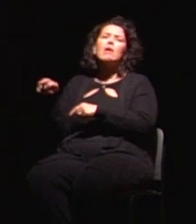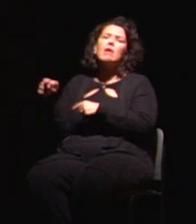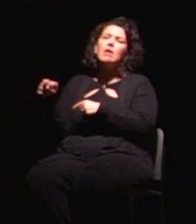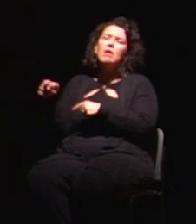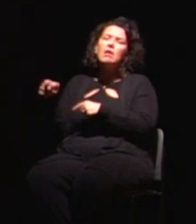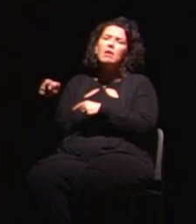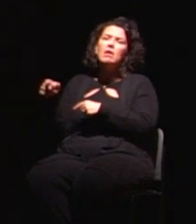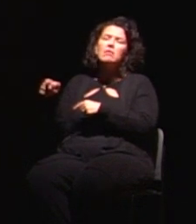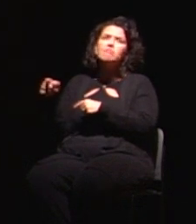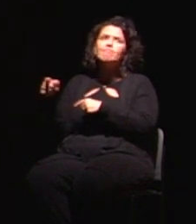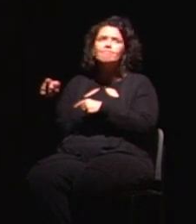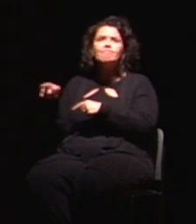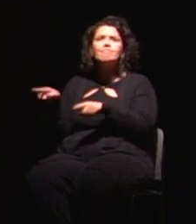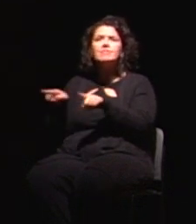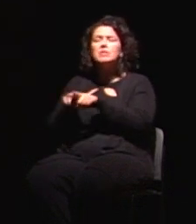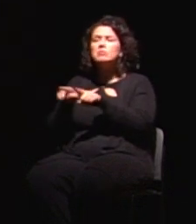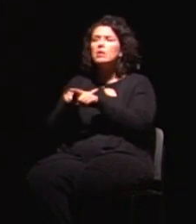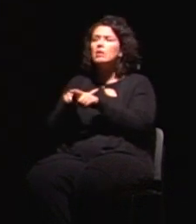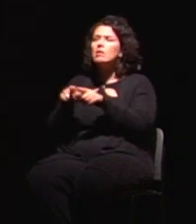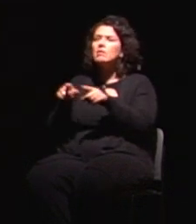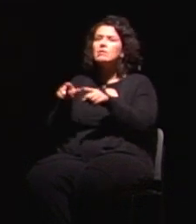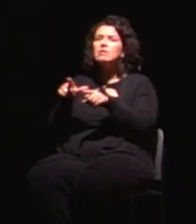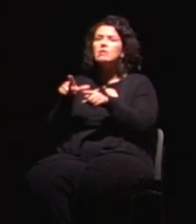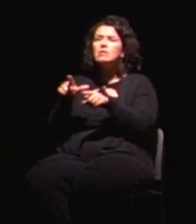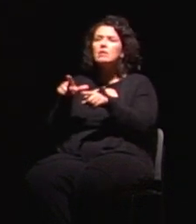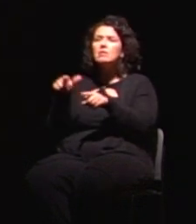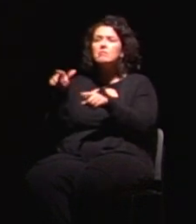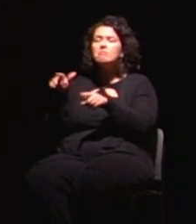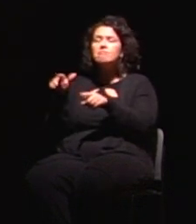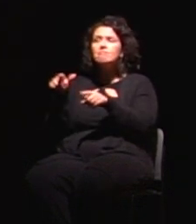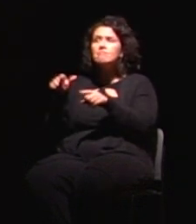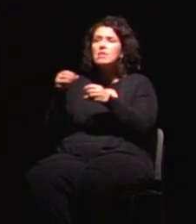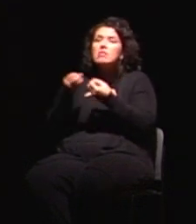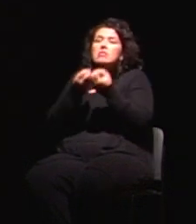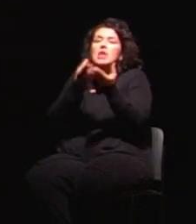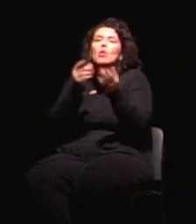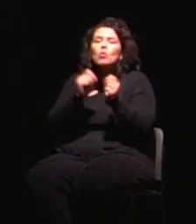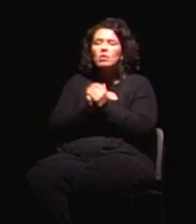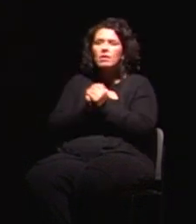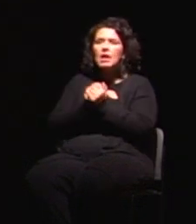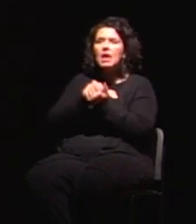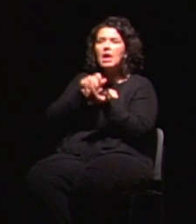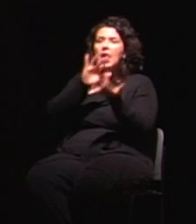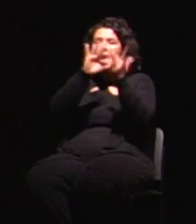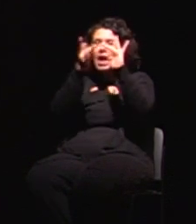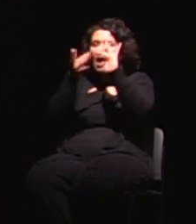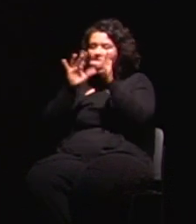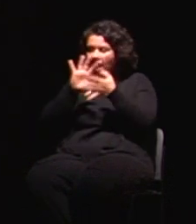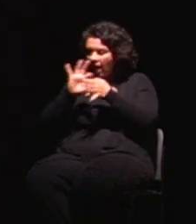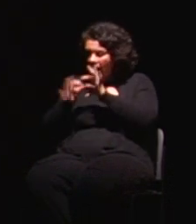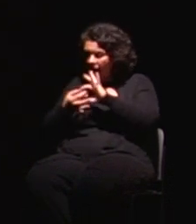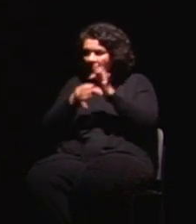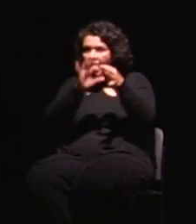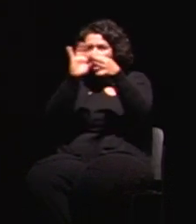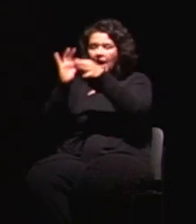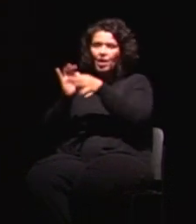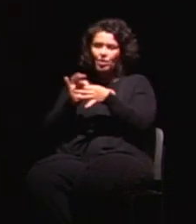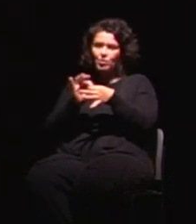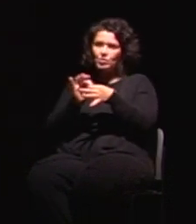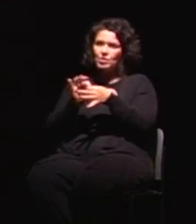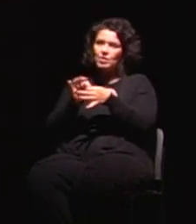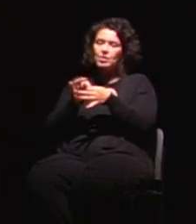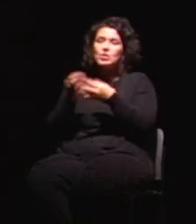esses elos de ligação necessários entre de onde a gente vem, como é que a gente vê